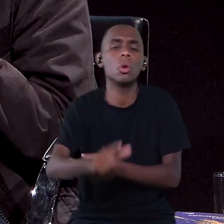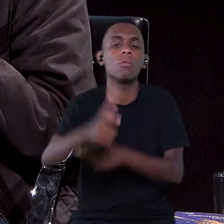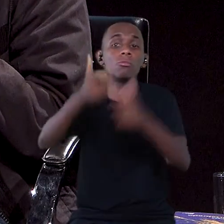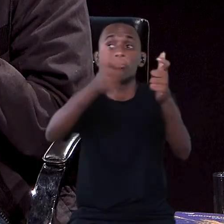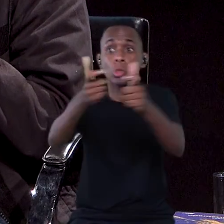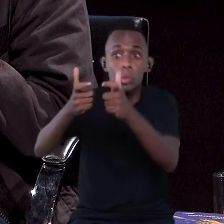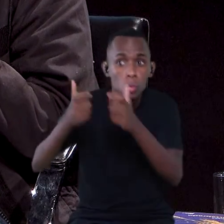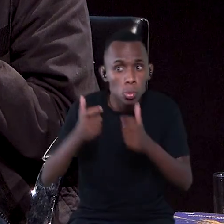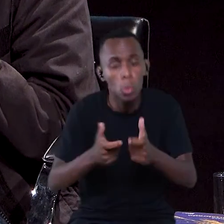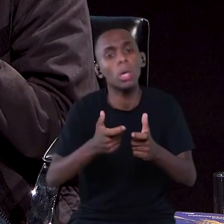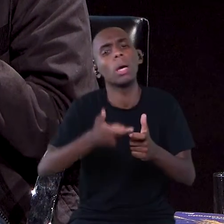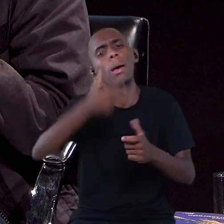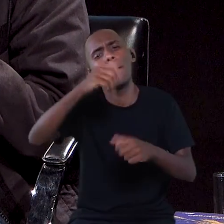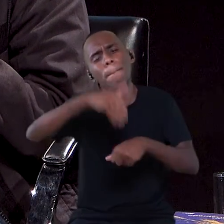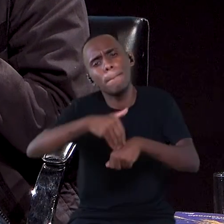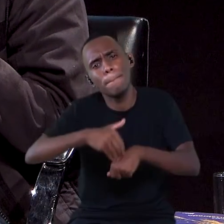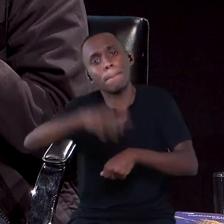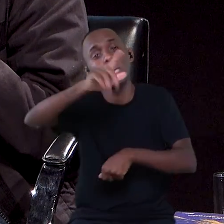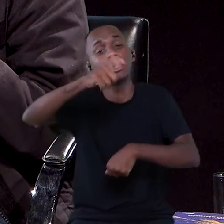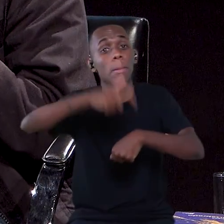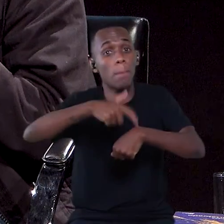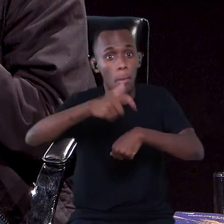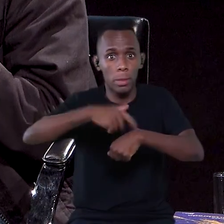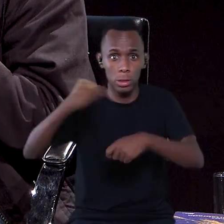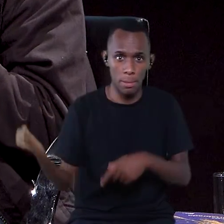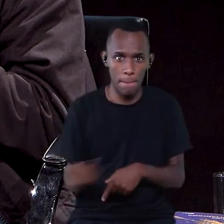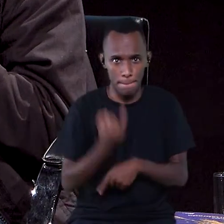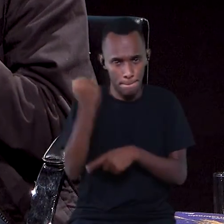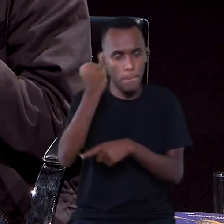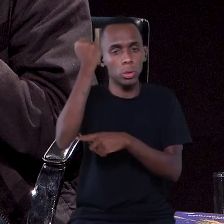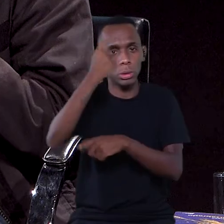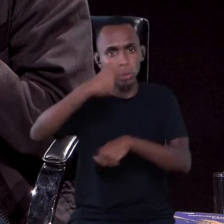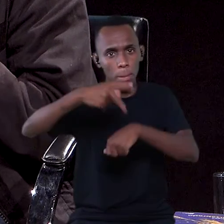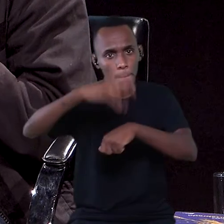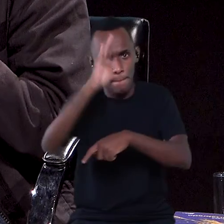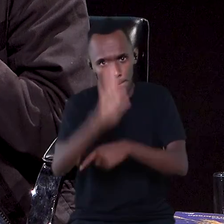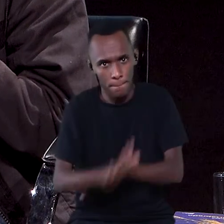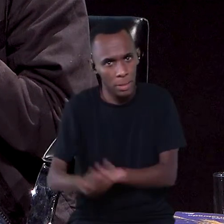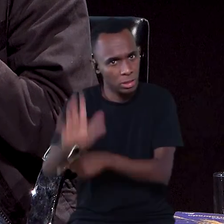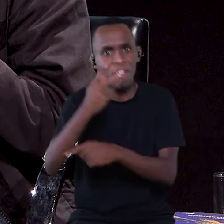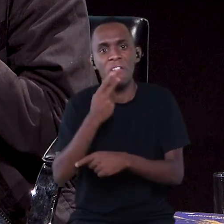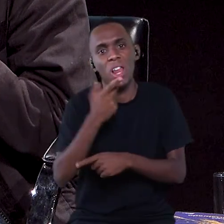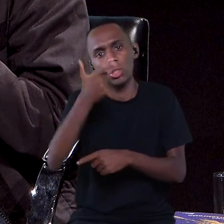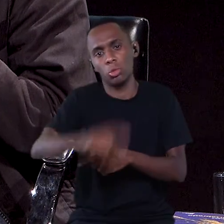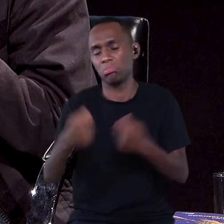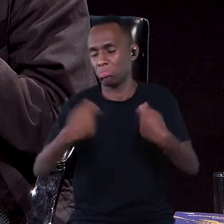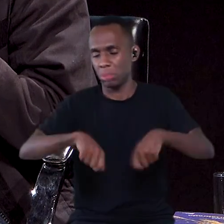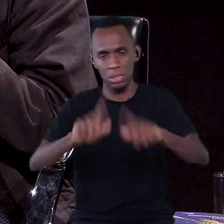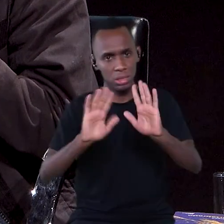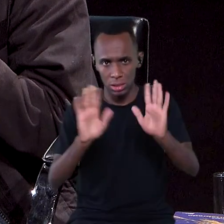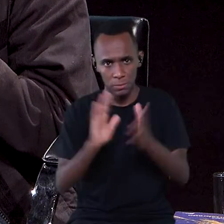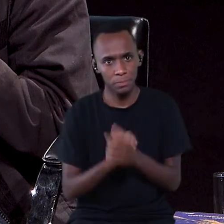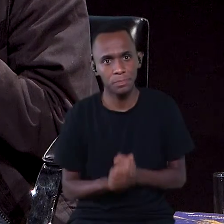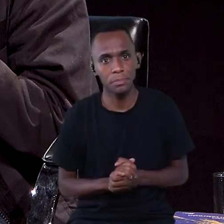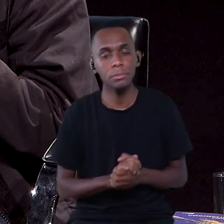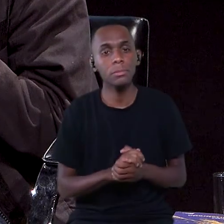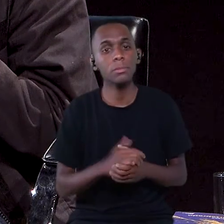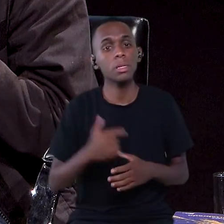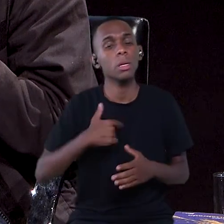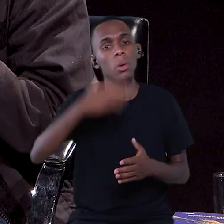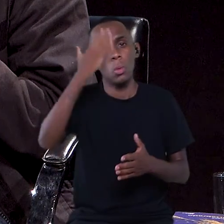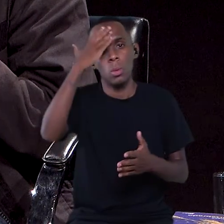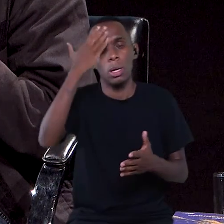desses espaços, cada vez mais. A gente está num momento aí crucial do país, né? Não preciso nem retomar sobre isso, mas eu acho